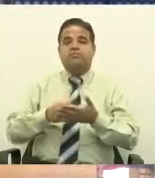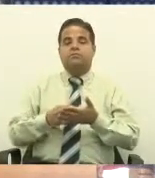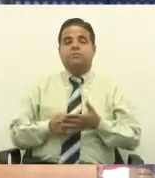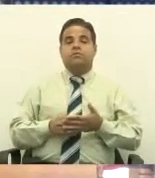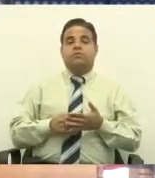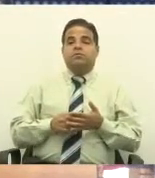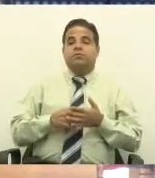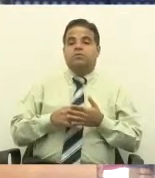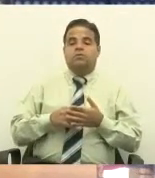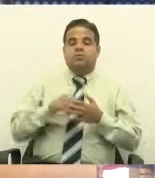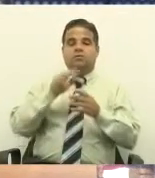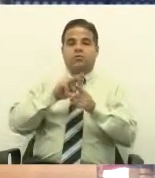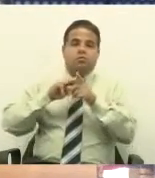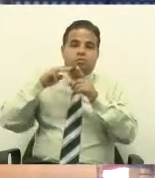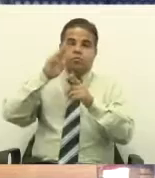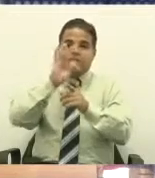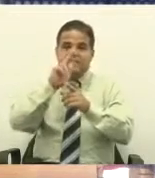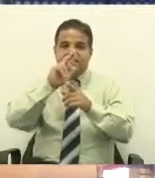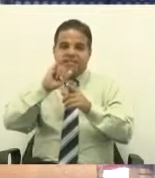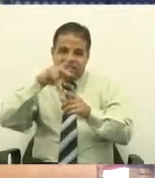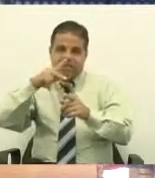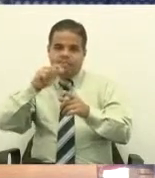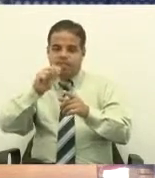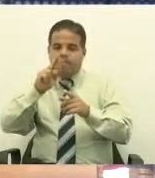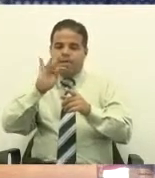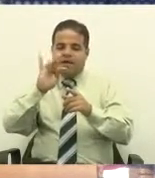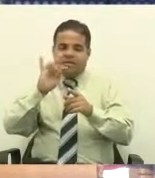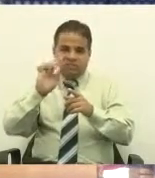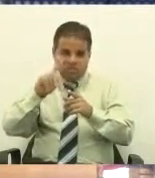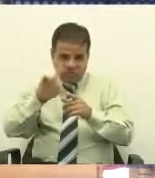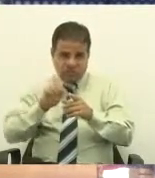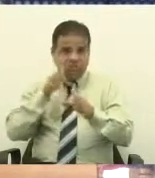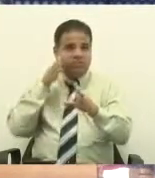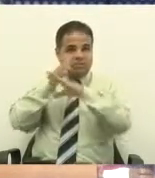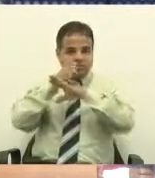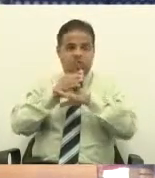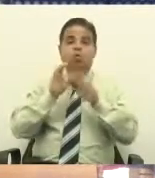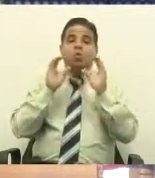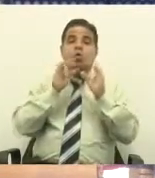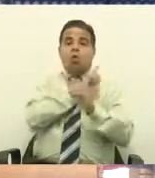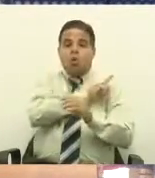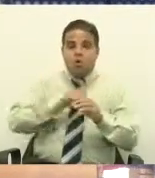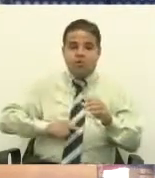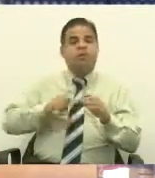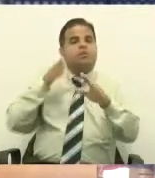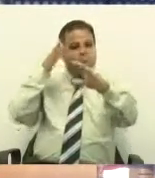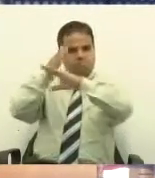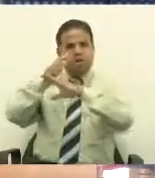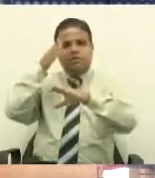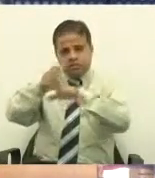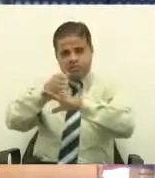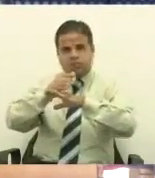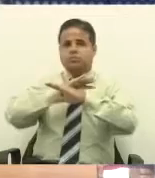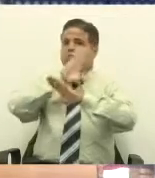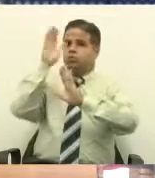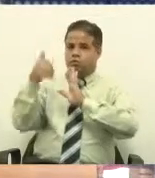o tripartite da comissão. O governo ele tem participado